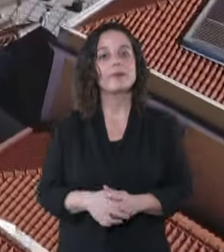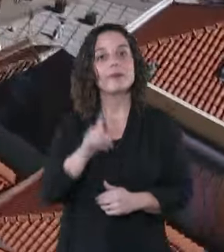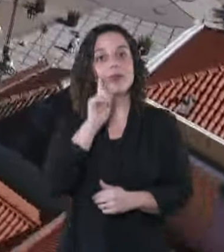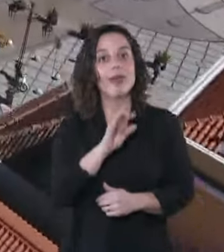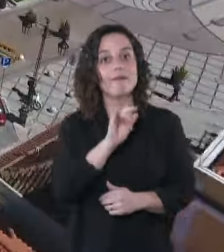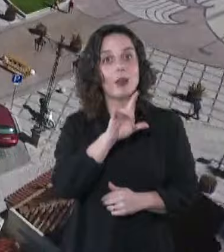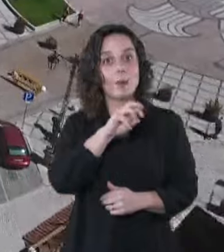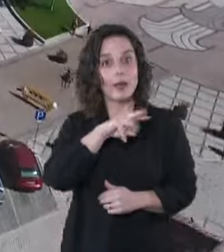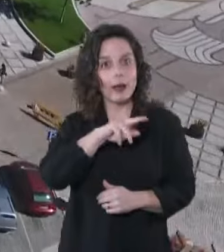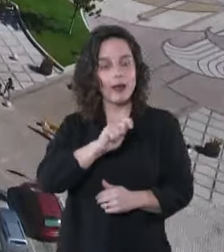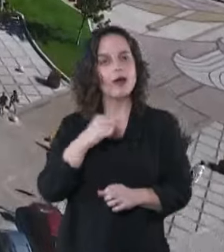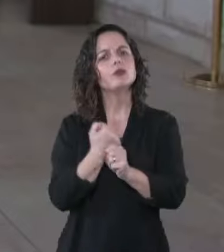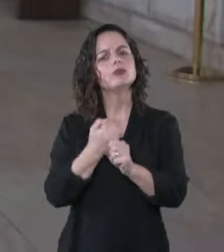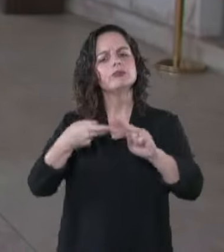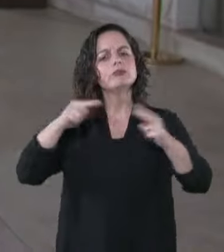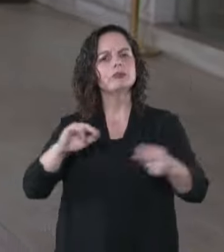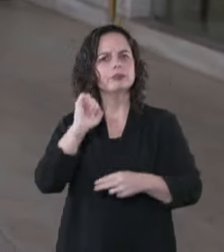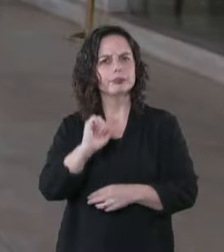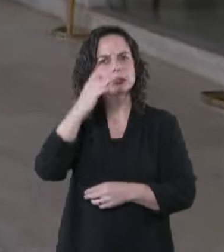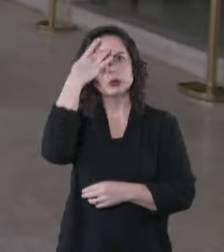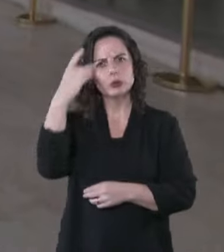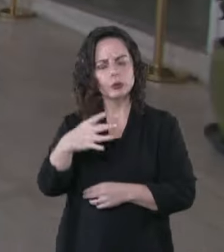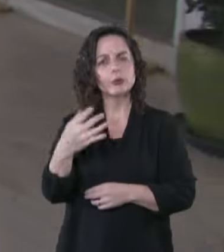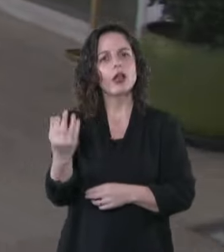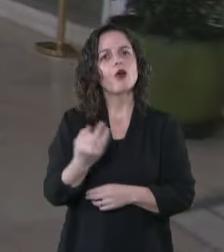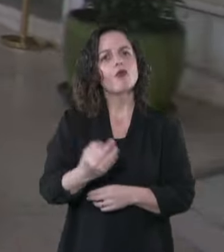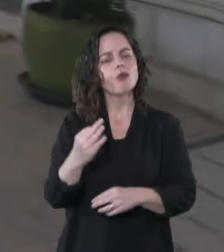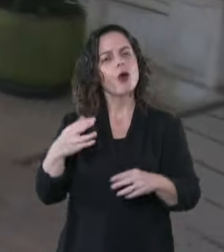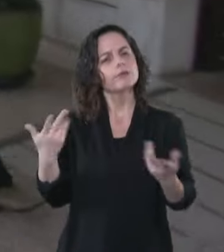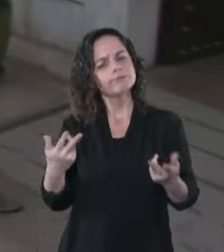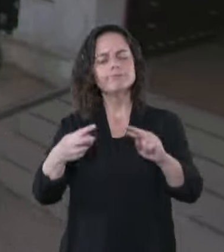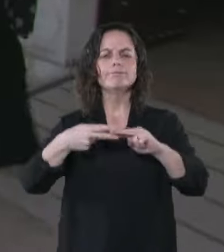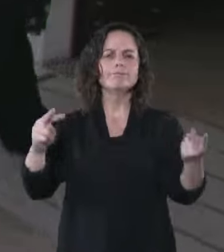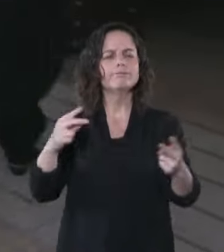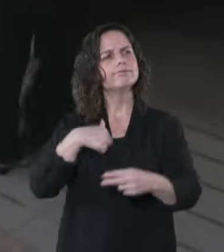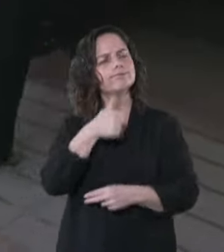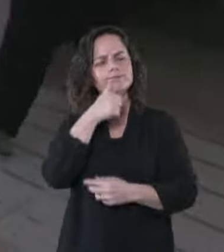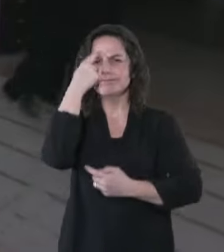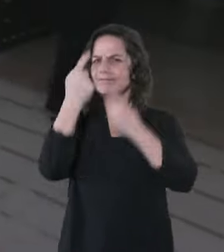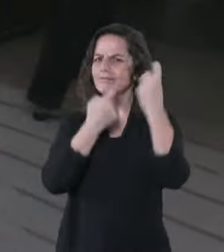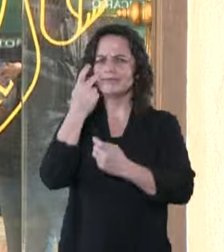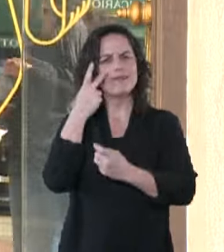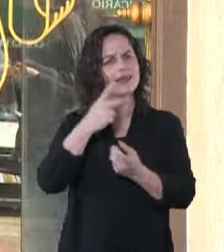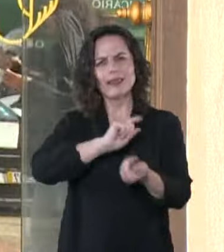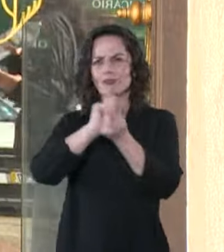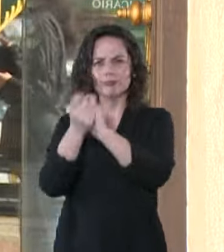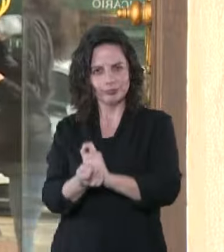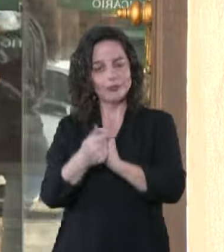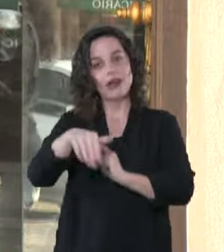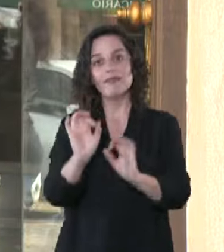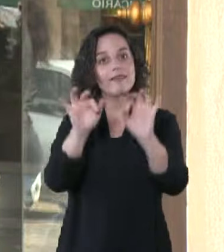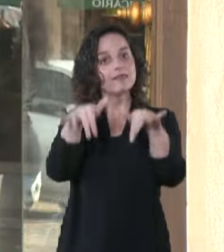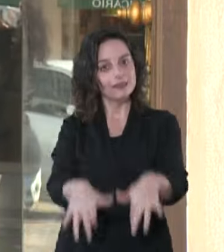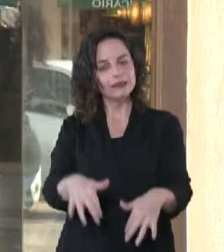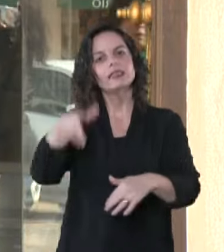Filomena é funcionária da Câmara Municipal de Setúbal. Foi numa sala da autarquia que decidiu mudar o rumo da sua vida. É finalista da Licenciatura